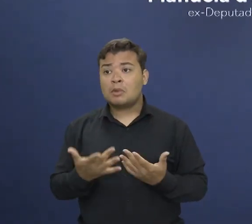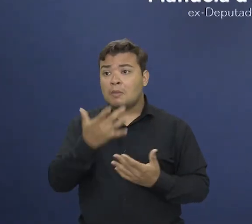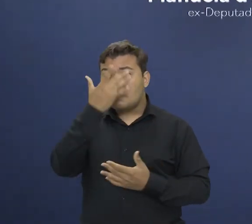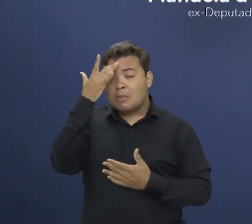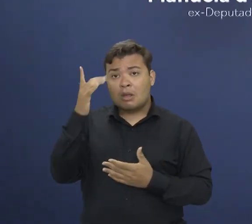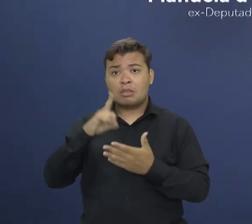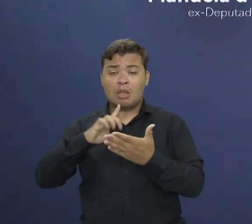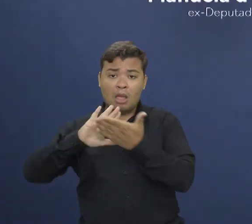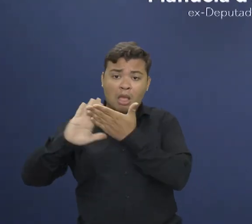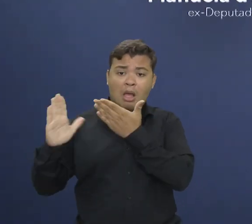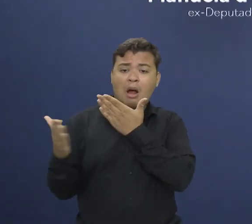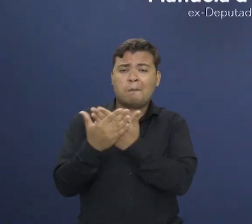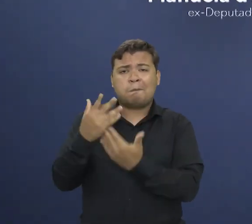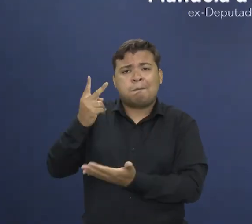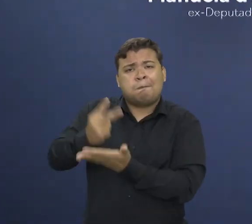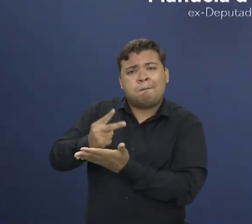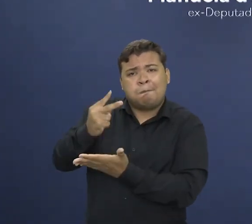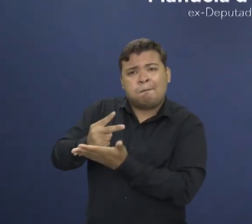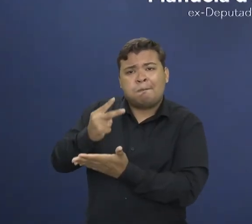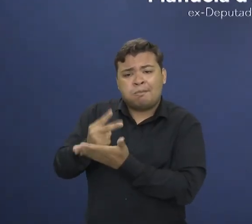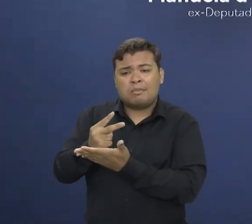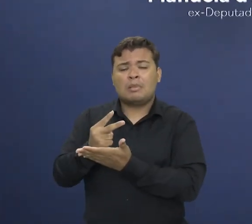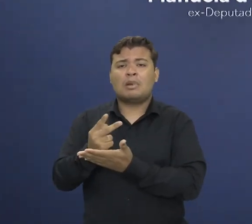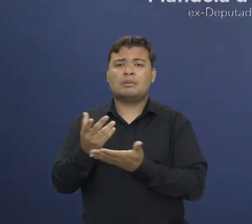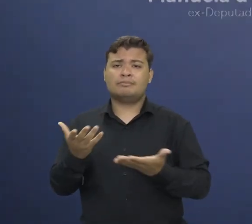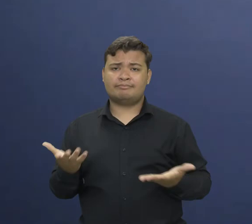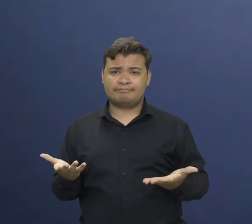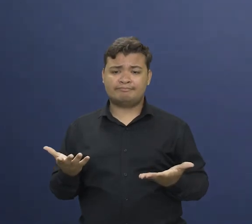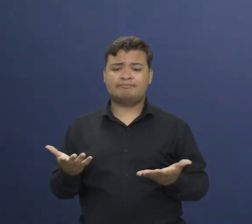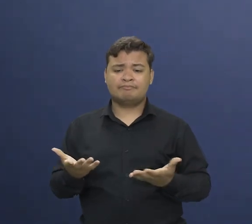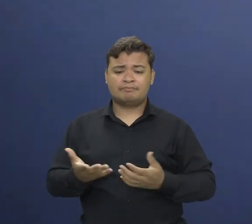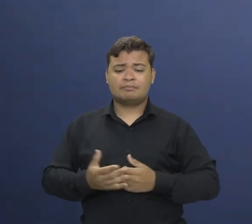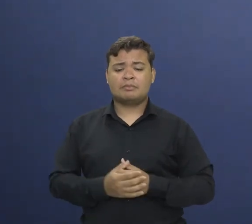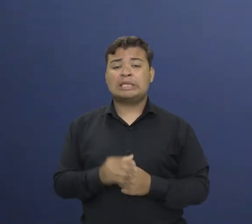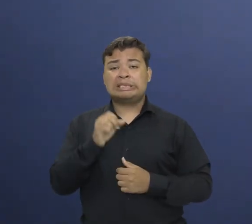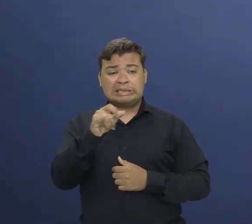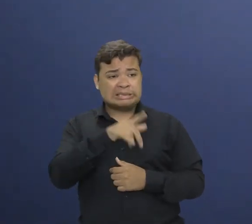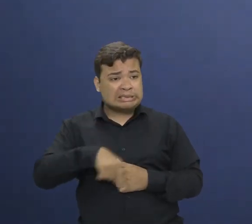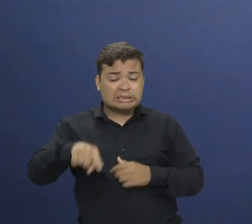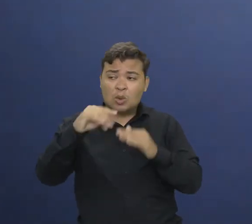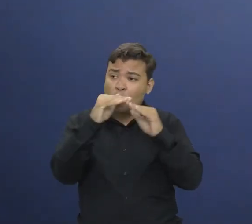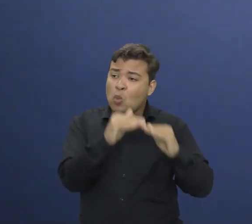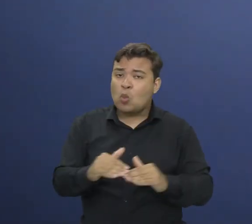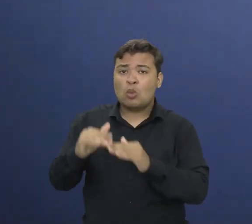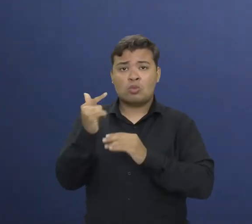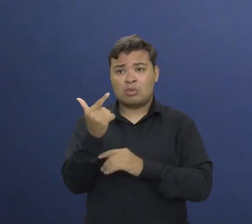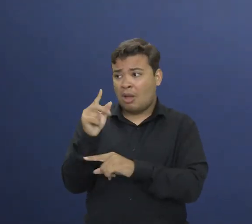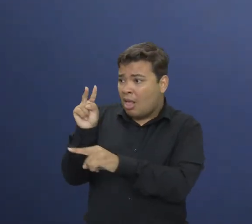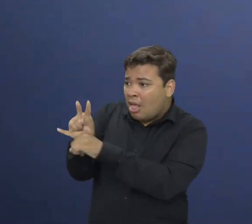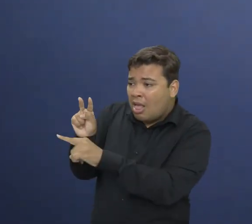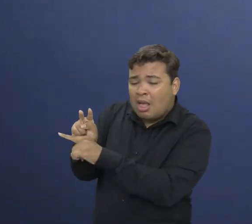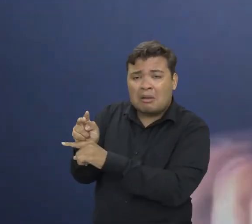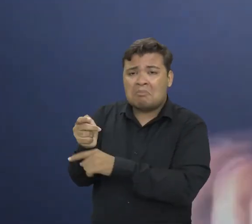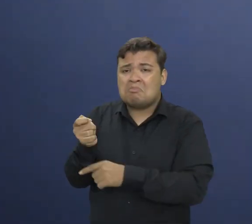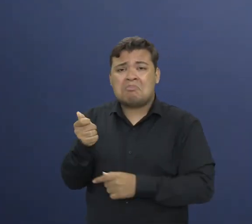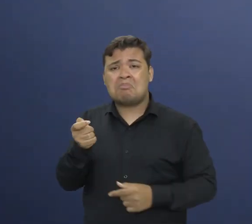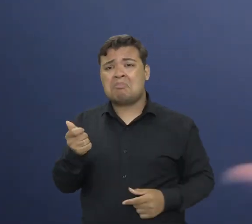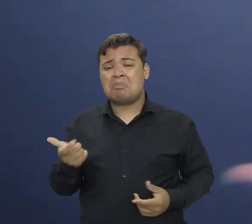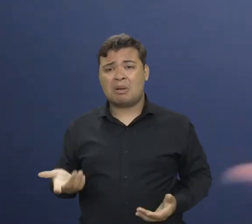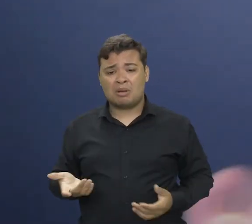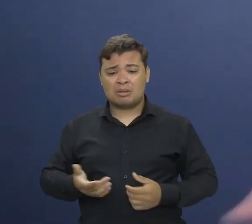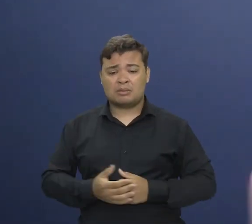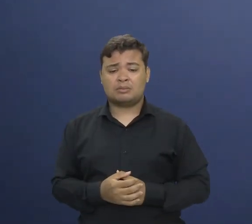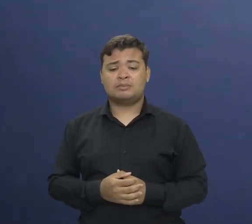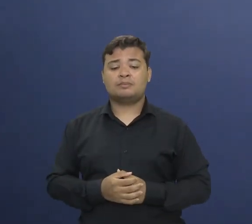ameaçada permanentemente, né, como eu sou há pelo menos 7 anos, se não tem unidade, ela está menos protegida ainda. Então, a unidade